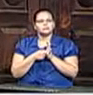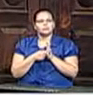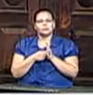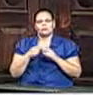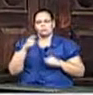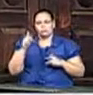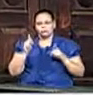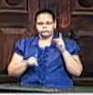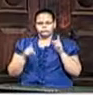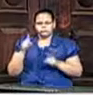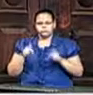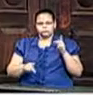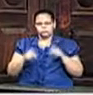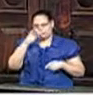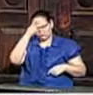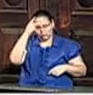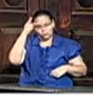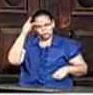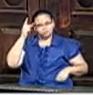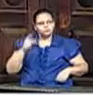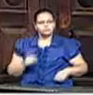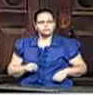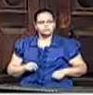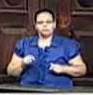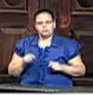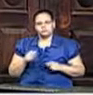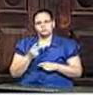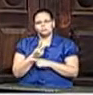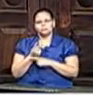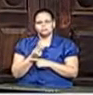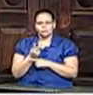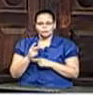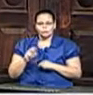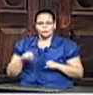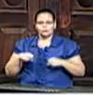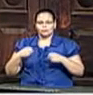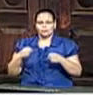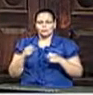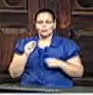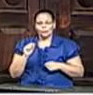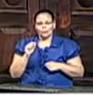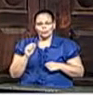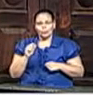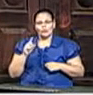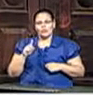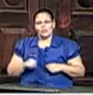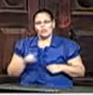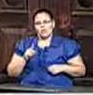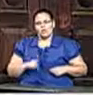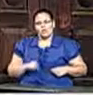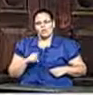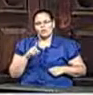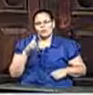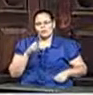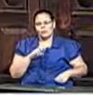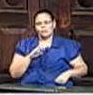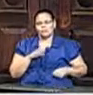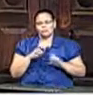do povo em busca do Estado democrático de direito.